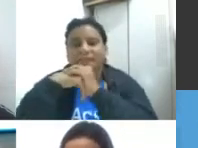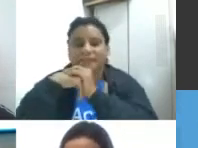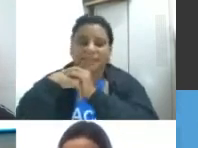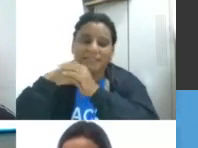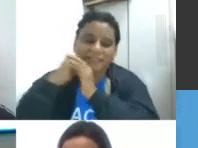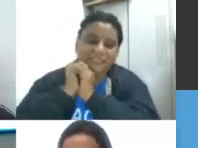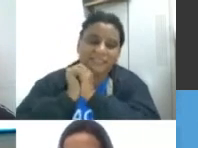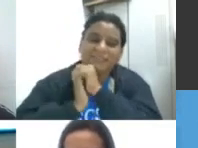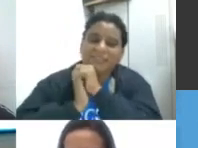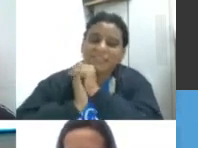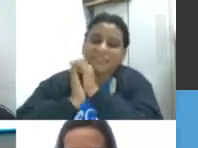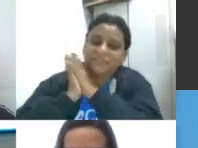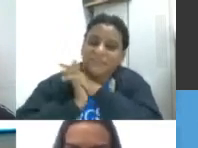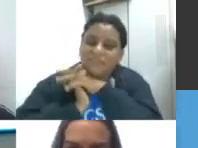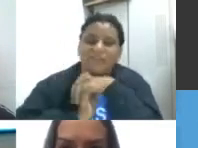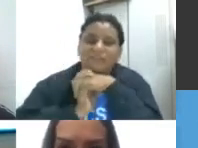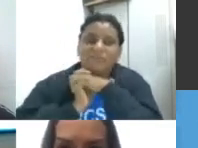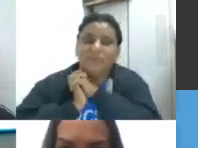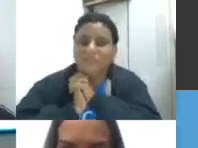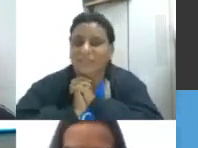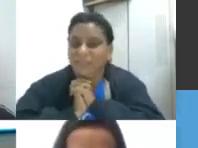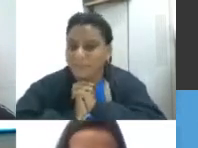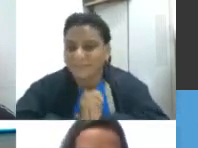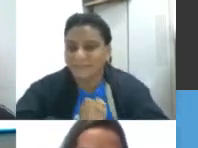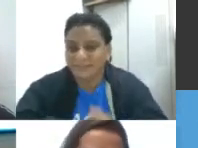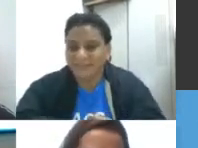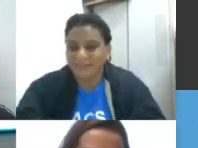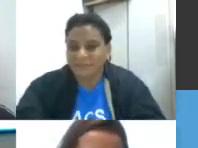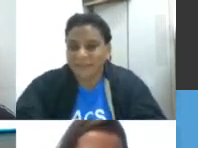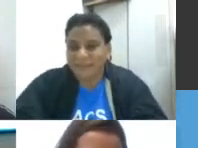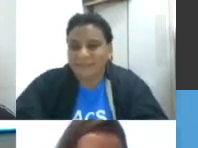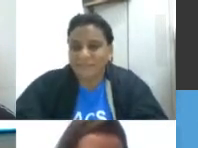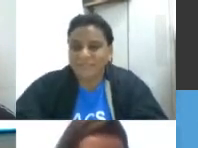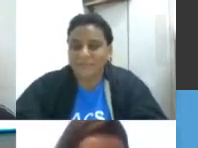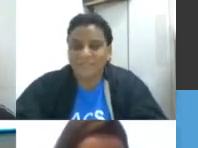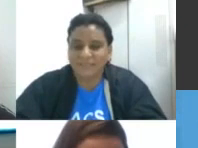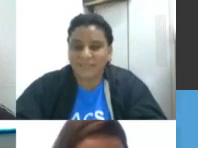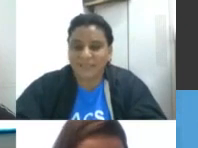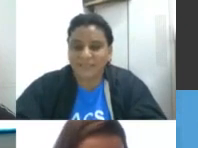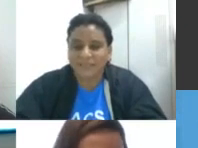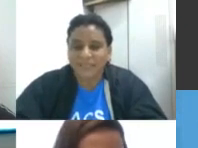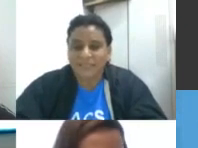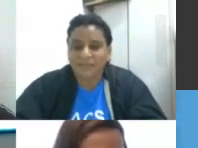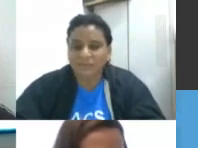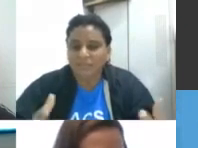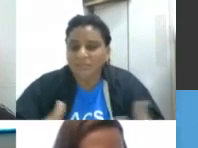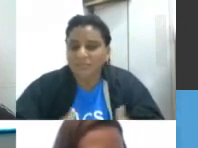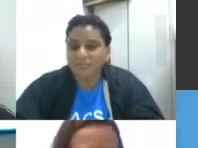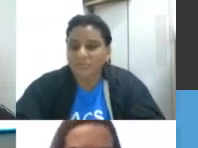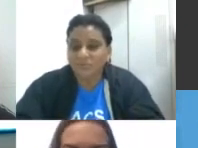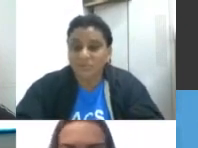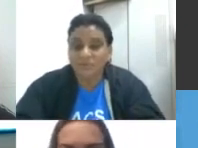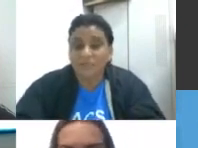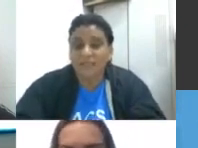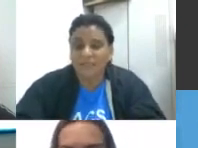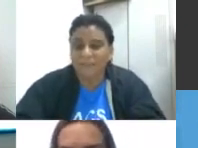Verônica depois entendendo que a gente vive agora num momento da depressão a depressão ansiedade e tudo isso